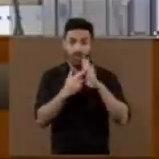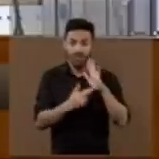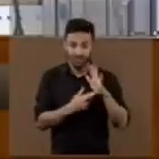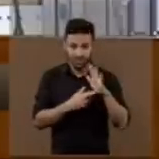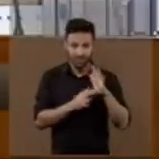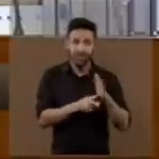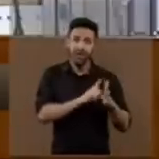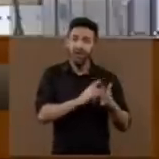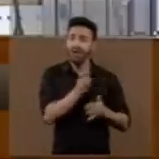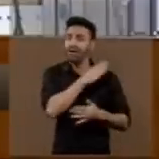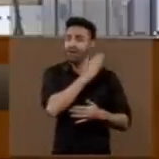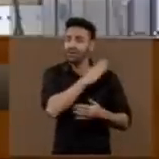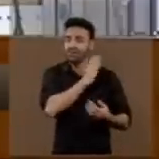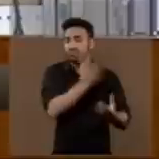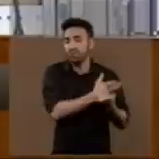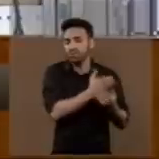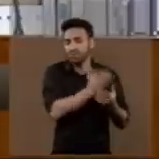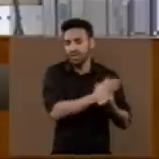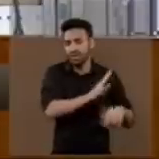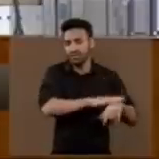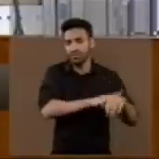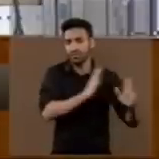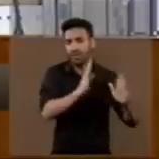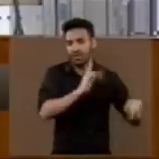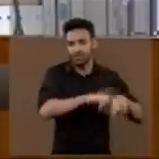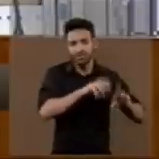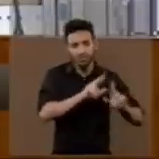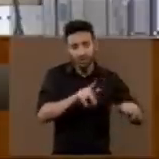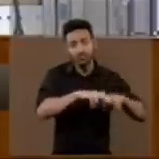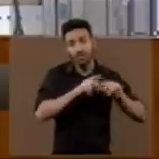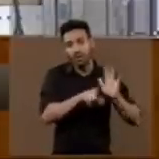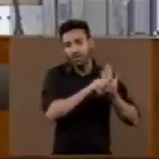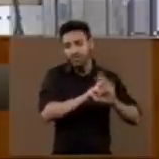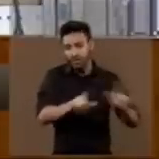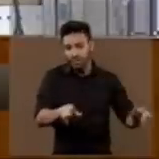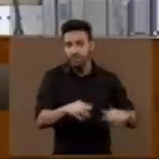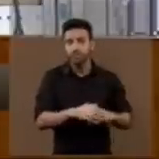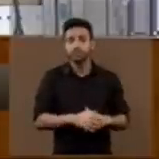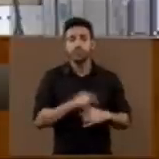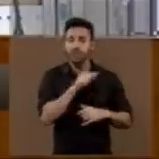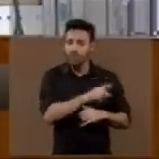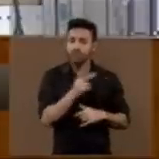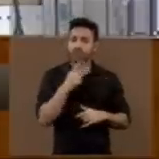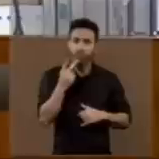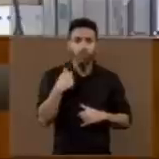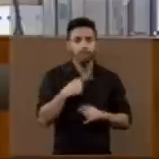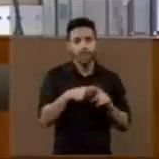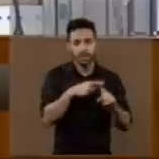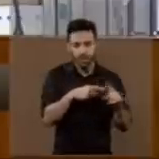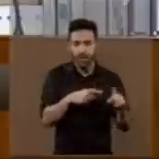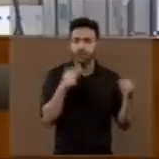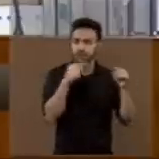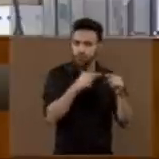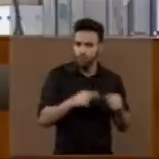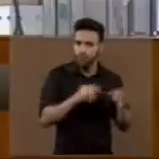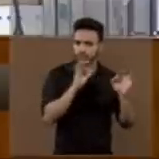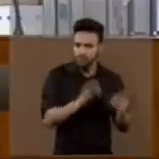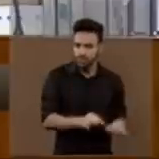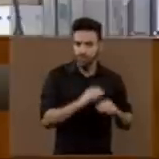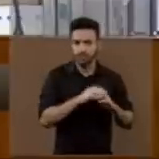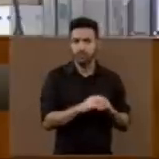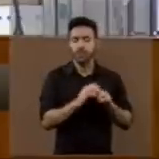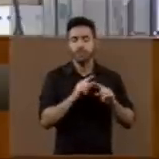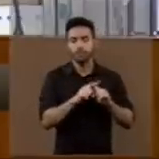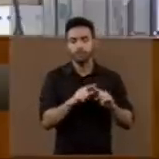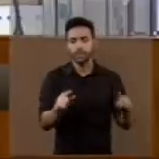do ajuizamento da ação e então prevalecente, razão pela qual ele julgou parcialmente procedente para dar interpretação